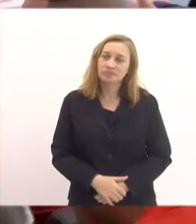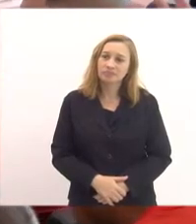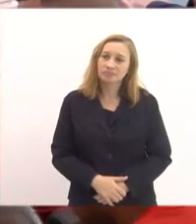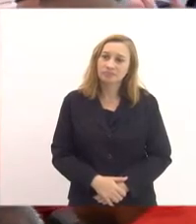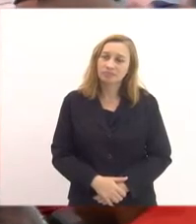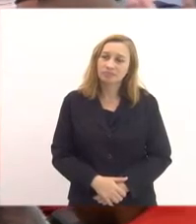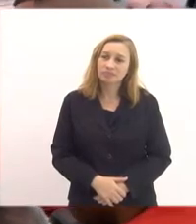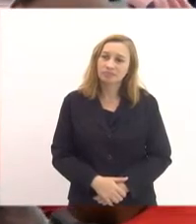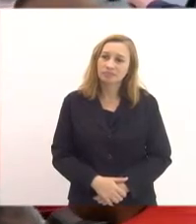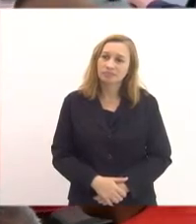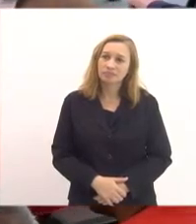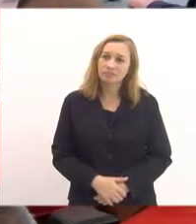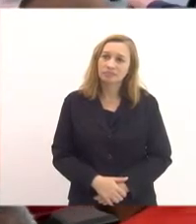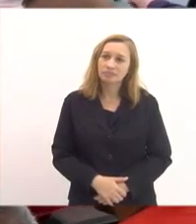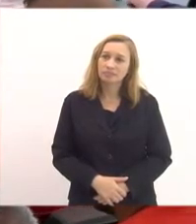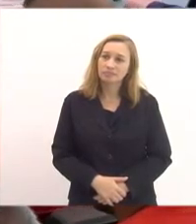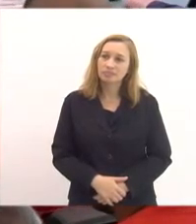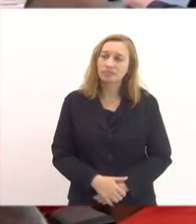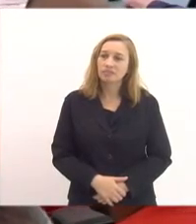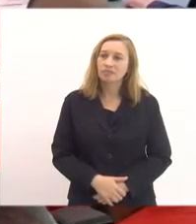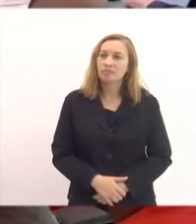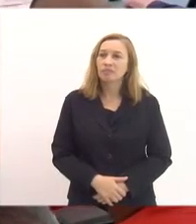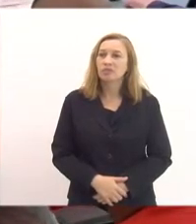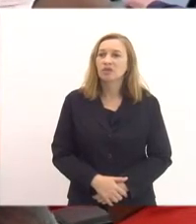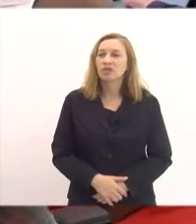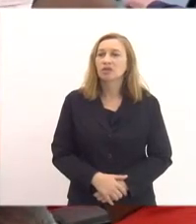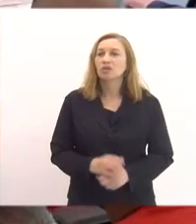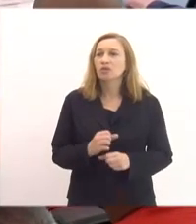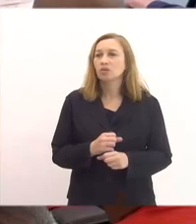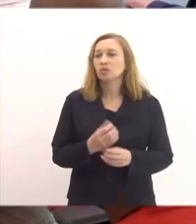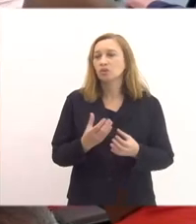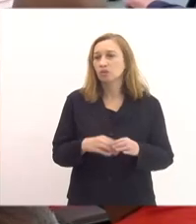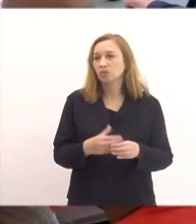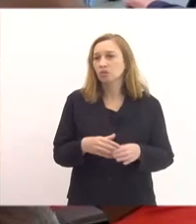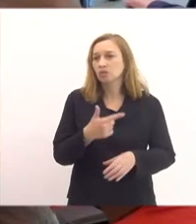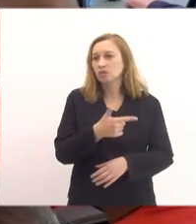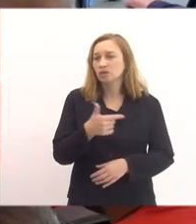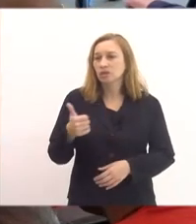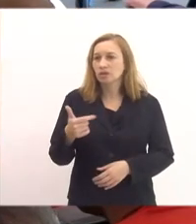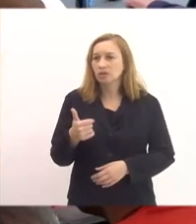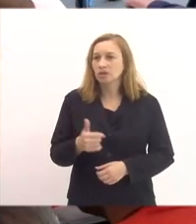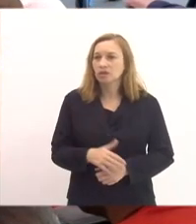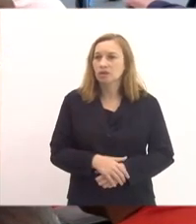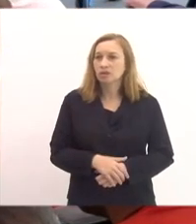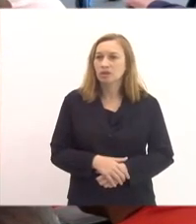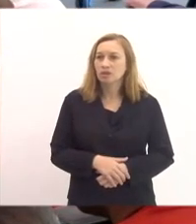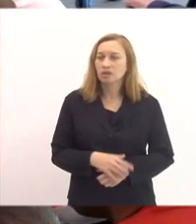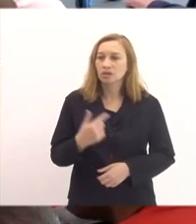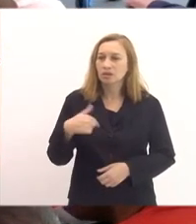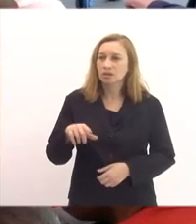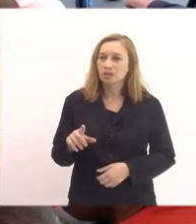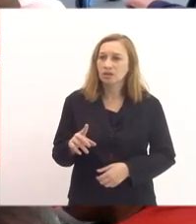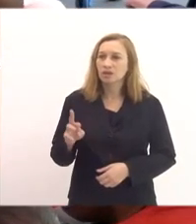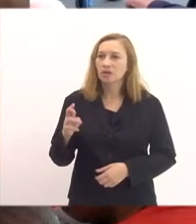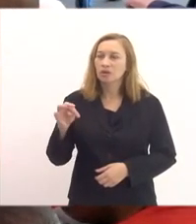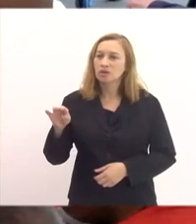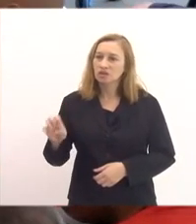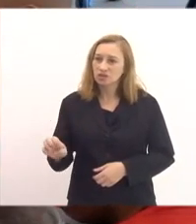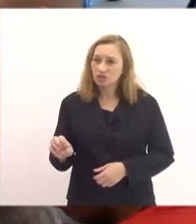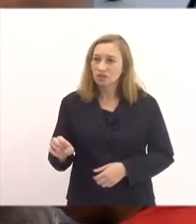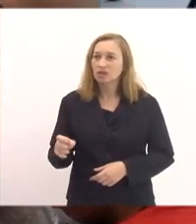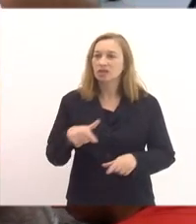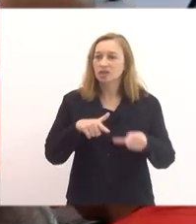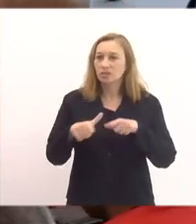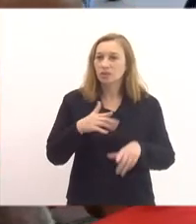Veja bem, o concurso de 2002, né, e aí você fala que eu estava lá em Nova Iguaçu, eu era um mero tenente, o Ronald trabalhou comigo, o